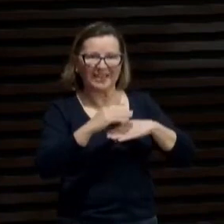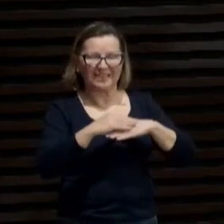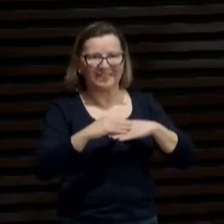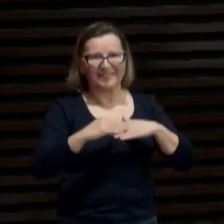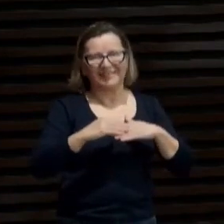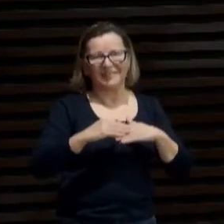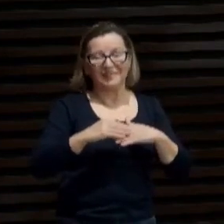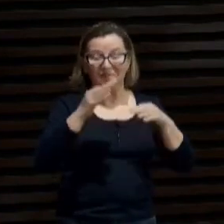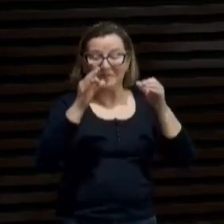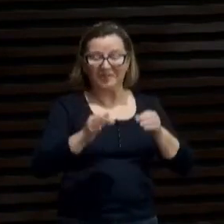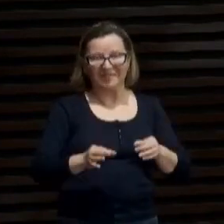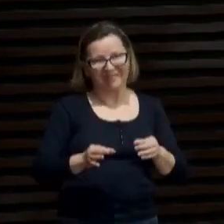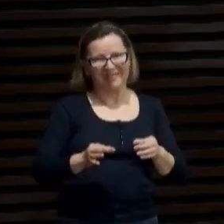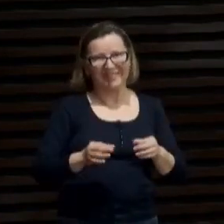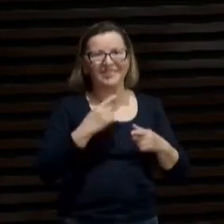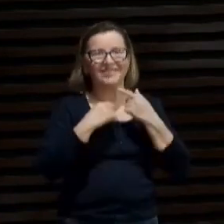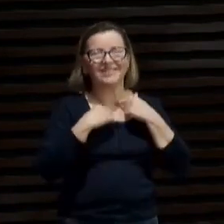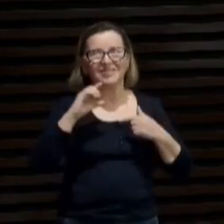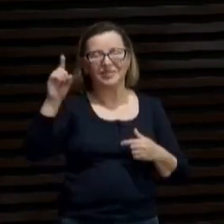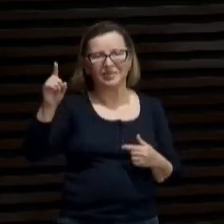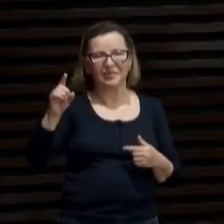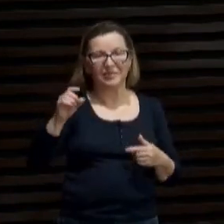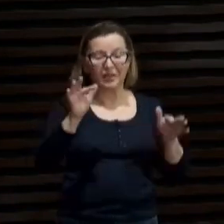Bem-aventurado o homem que não anda no conselho dos ímpios,